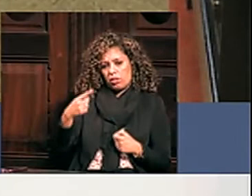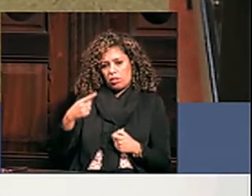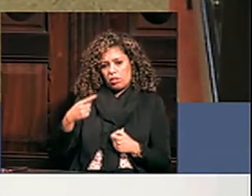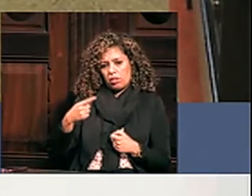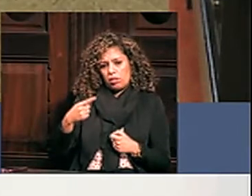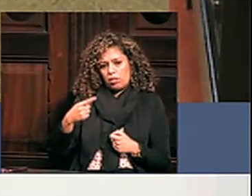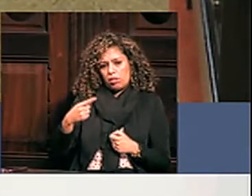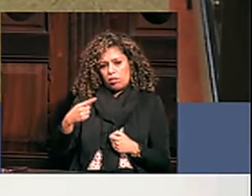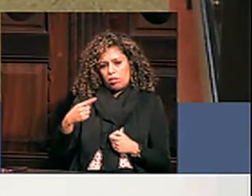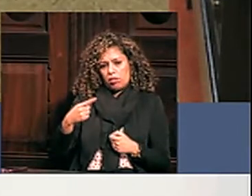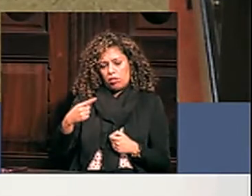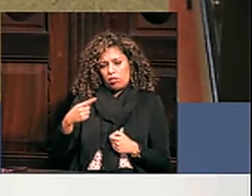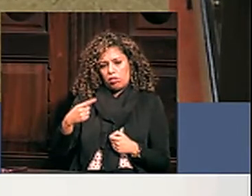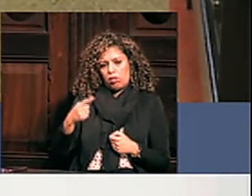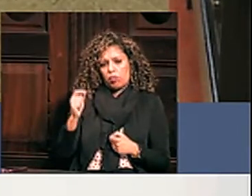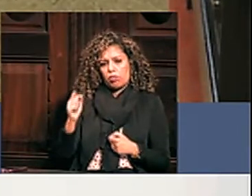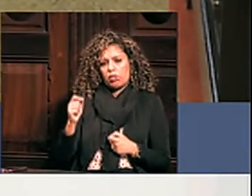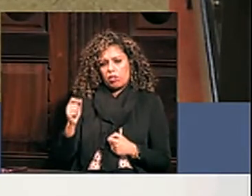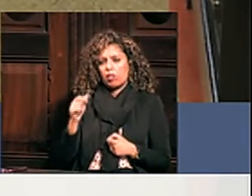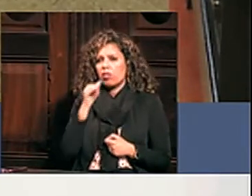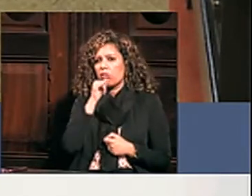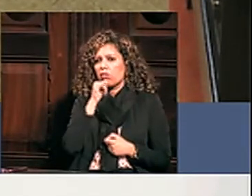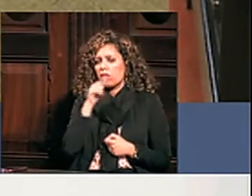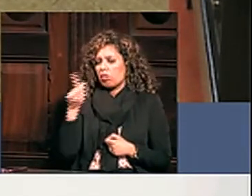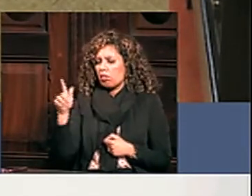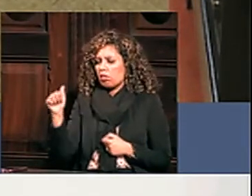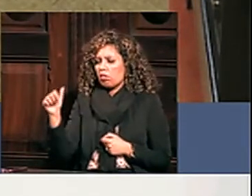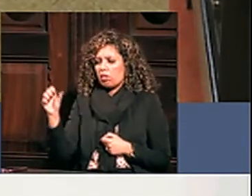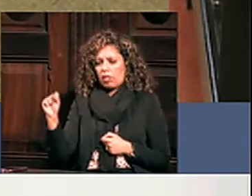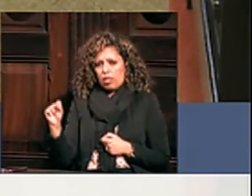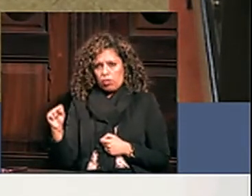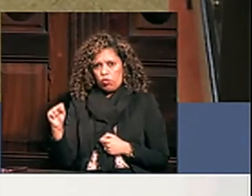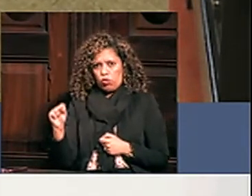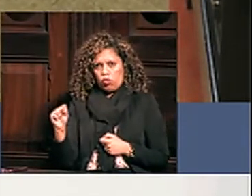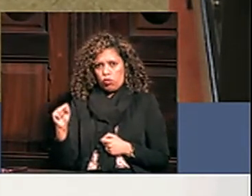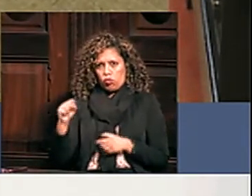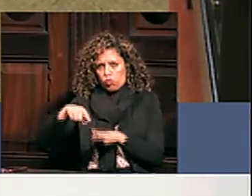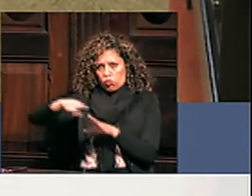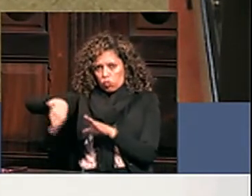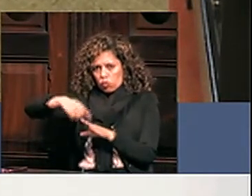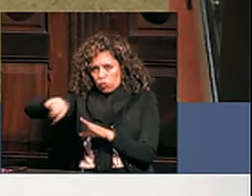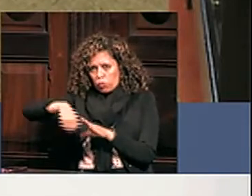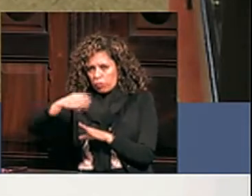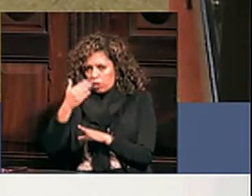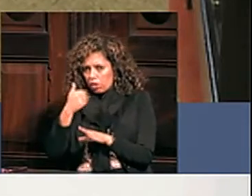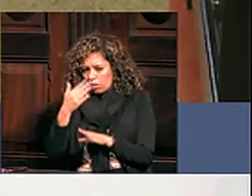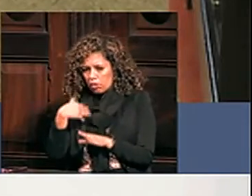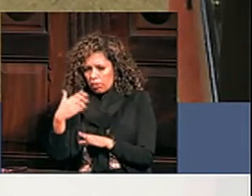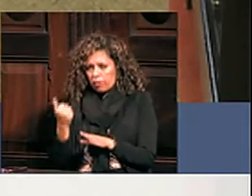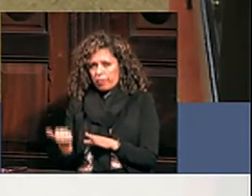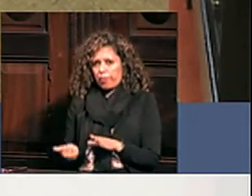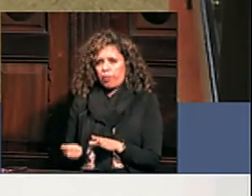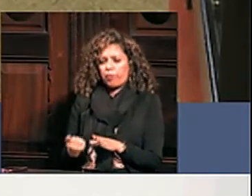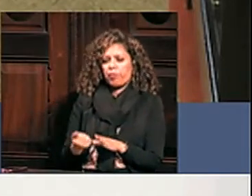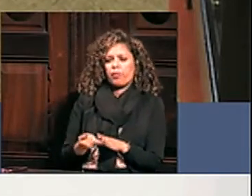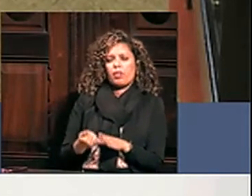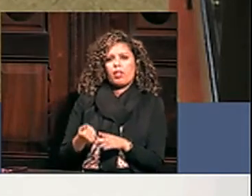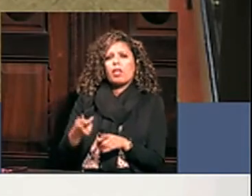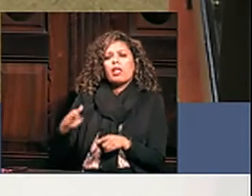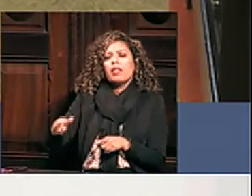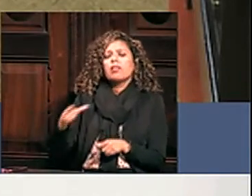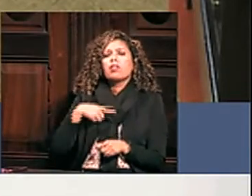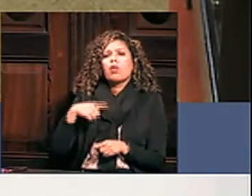que o botijão de 33 quilos de GLP, gás liquefeito do